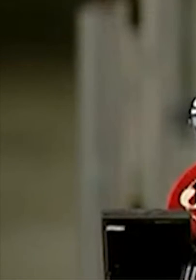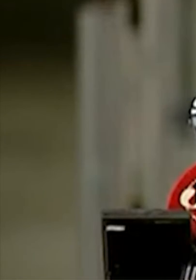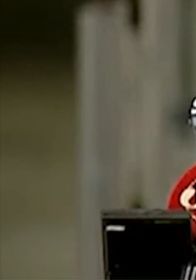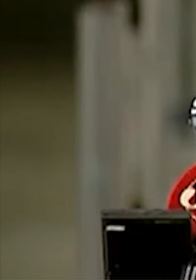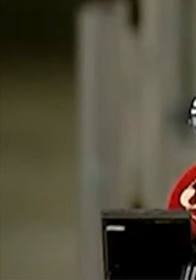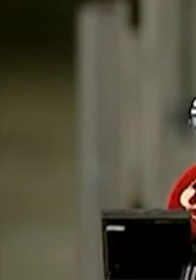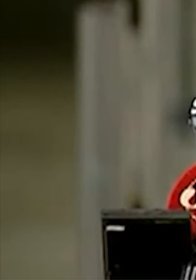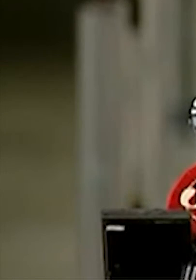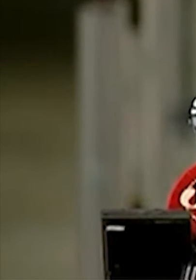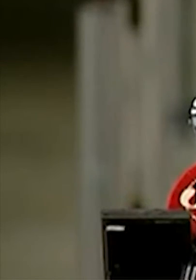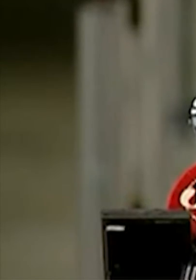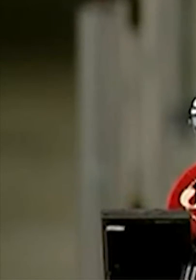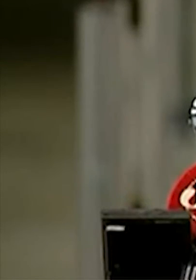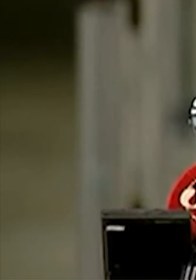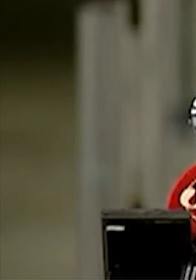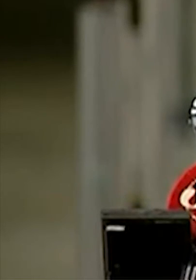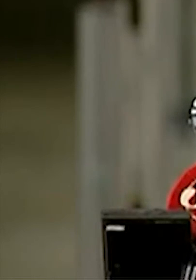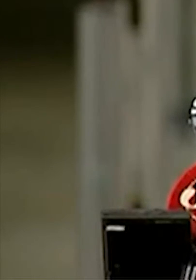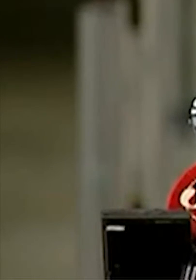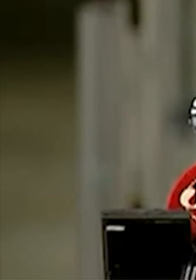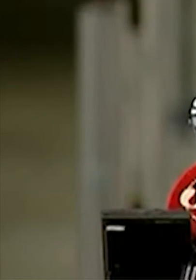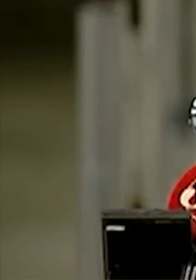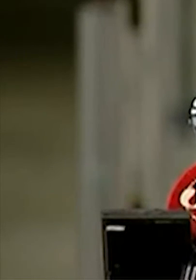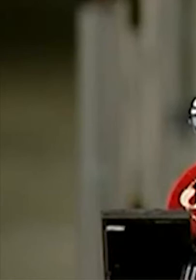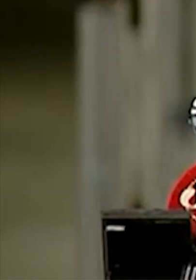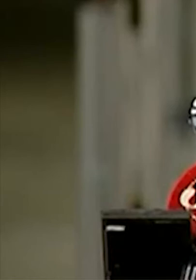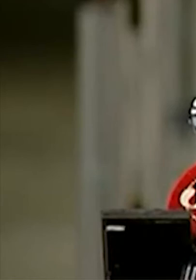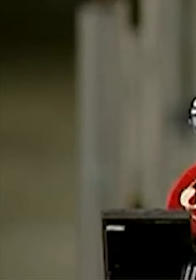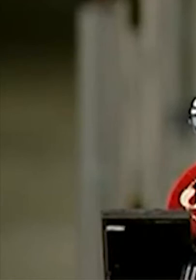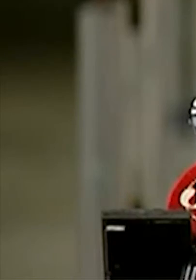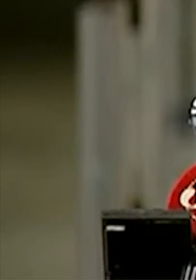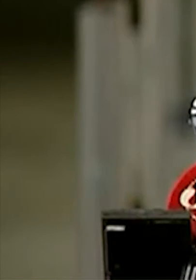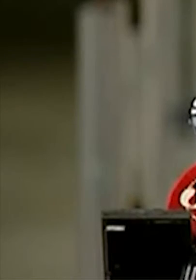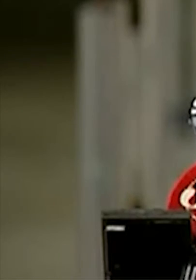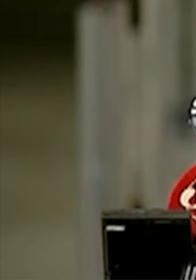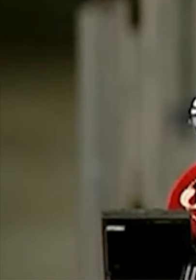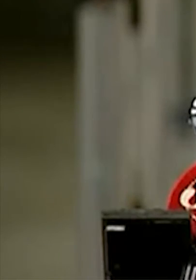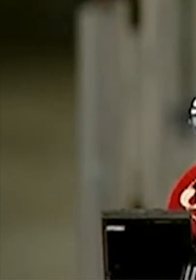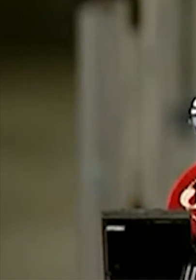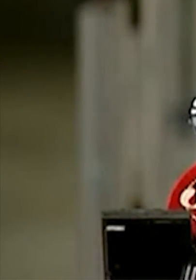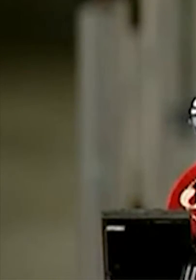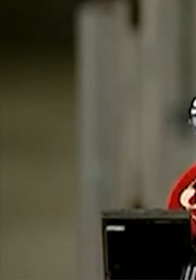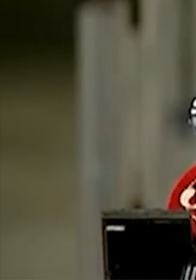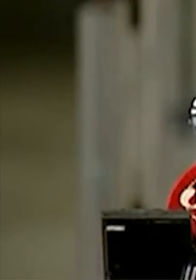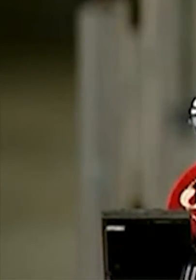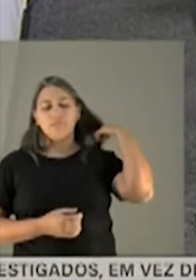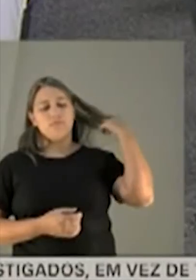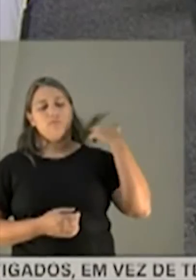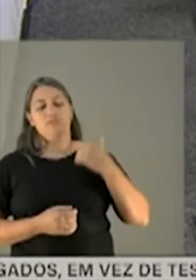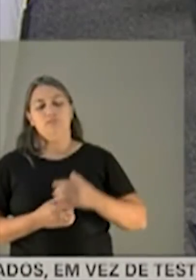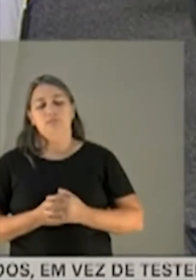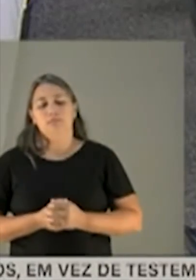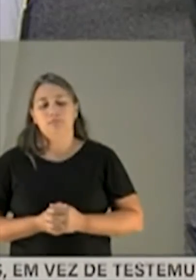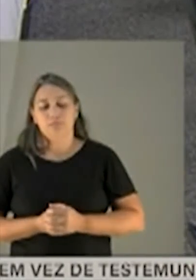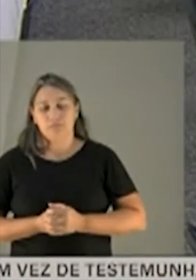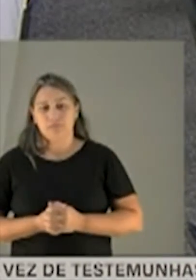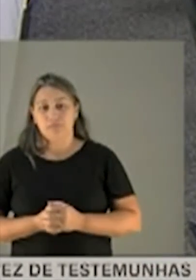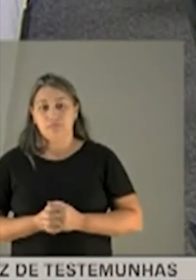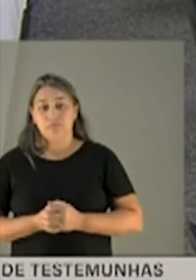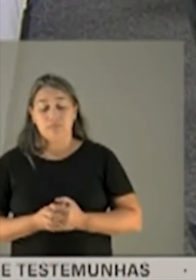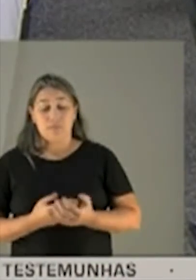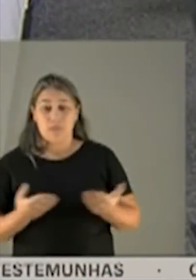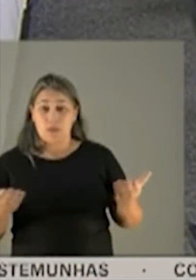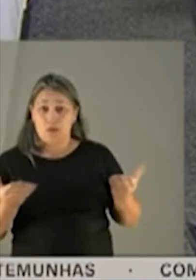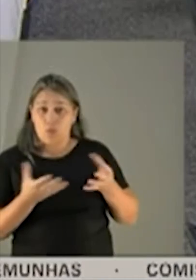Saúde e protocolos que já foram adotados, inclusive, em governos que eles participaram. Na semana que vem,